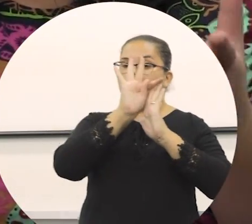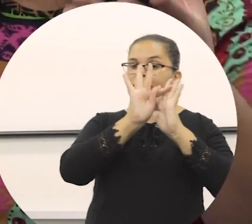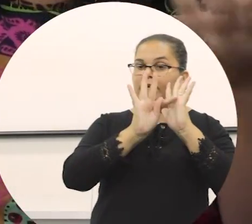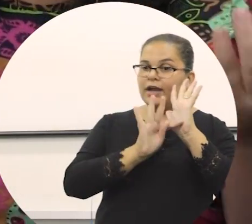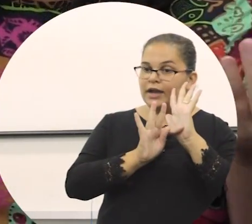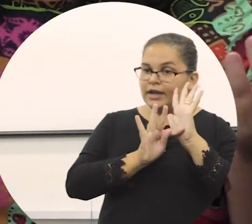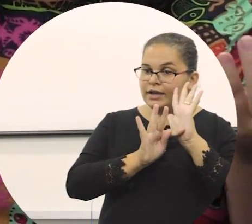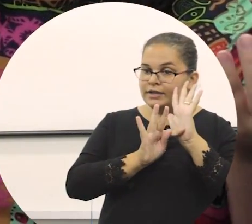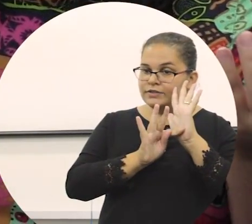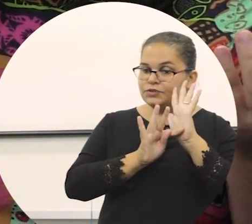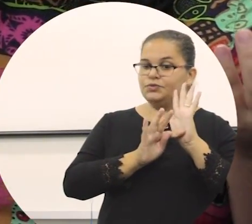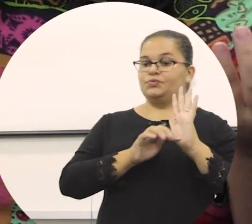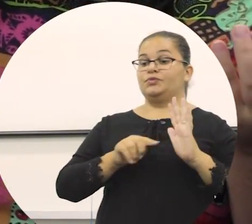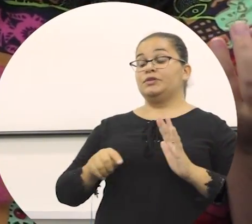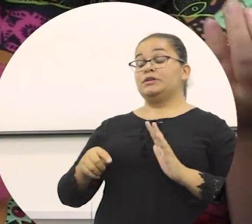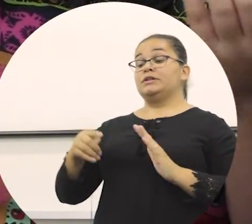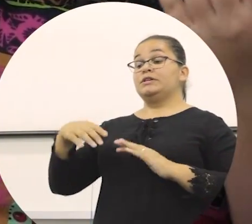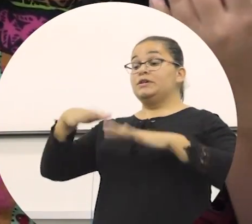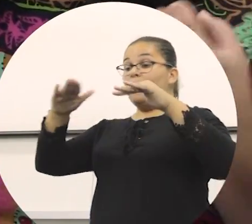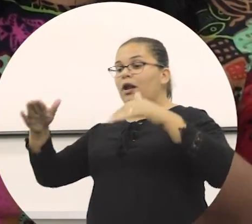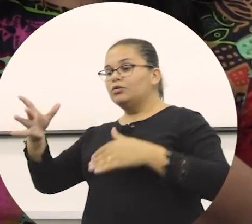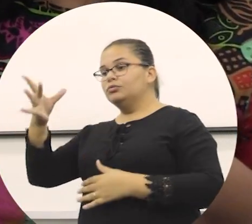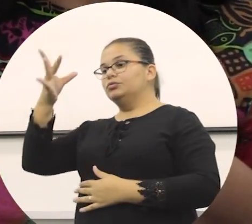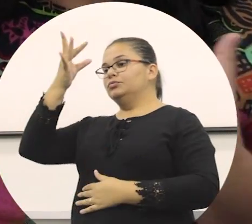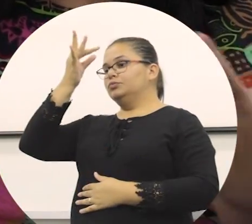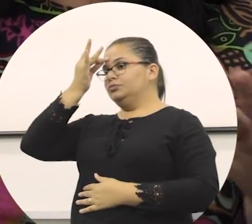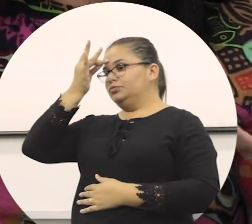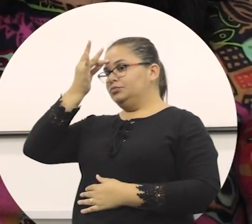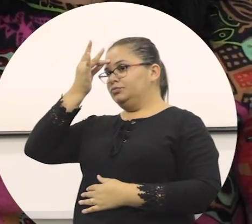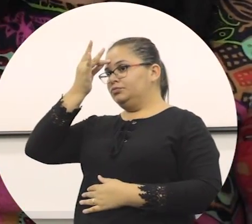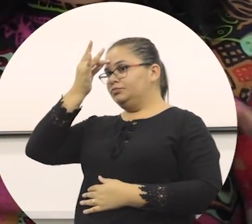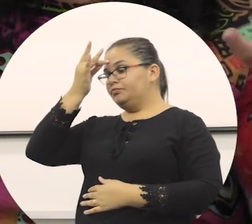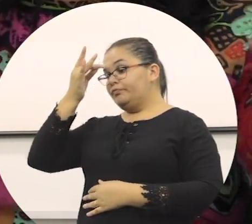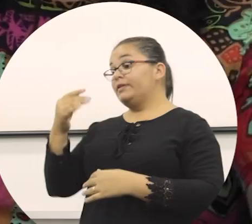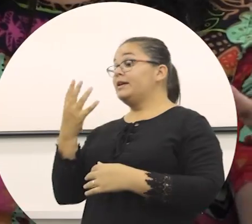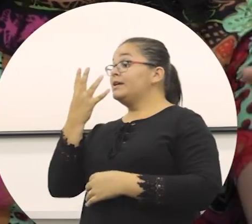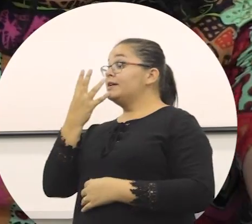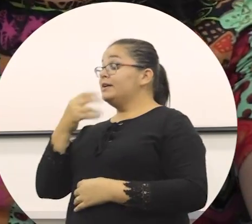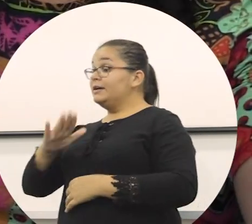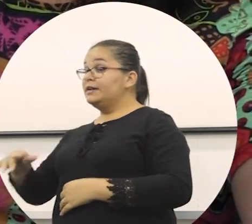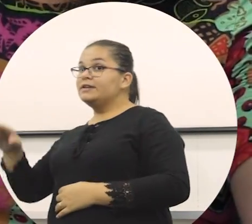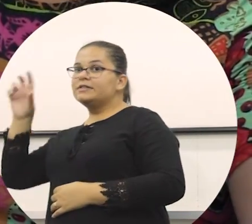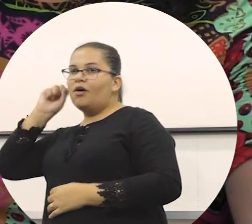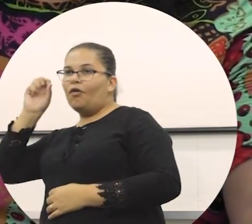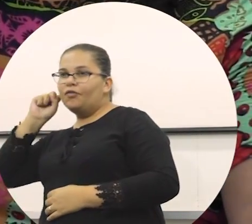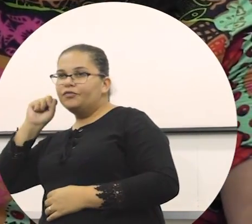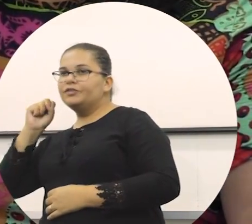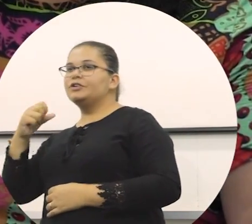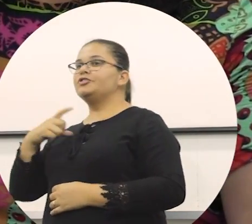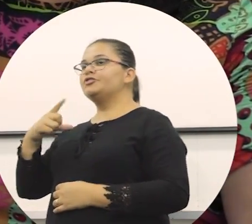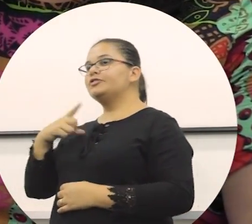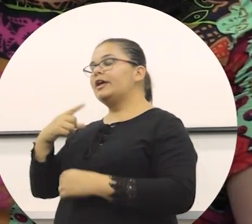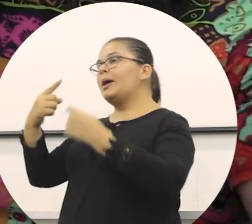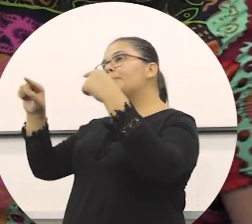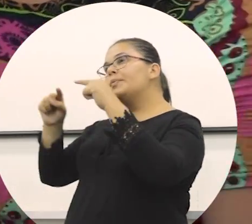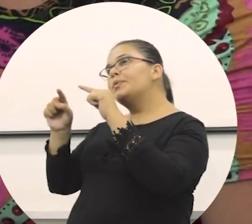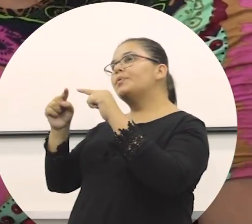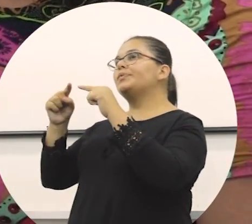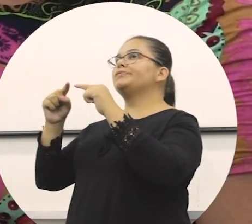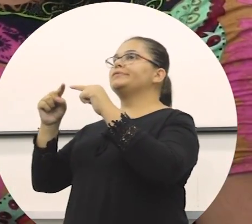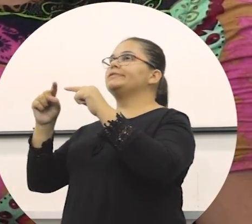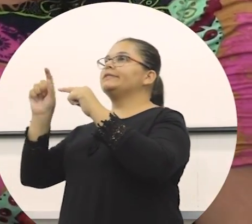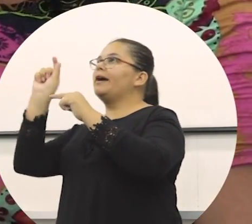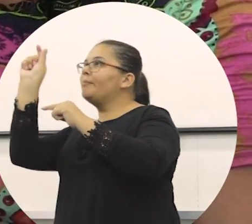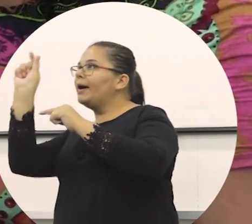um texto de cabeça. Para criança ouvinte, eu vou usar música para lenda, vou usar versinhos que rimam.